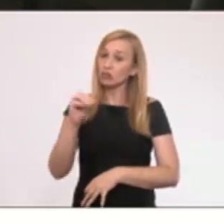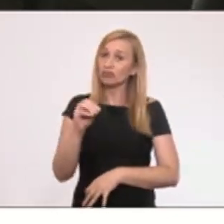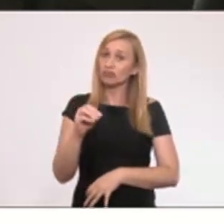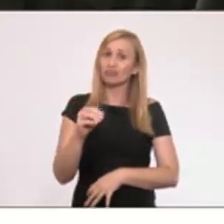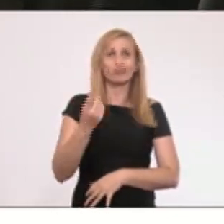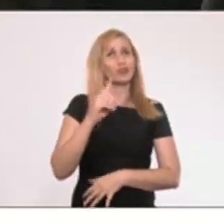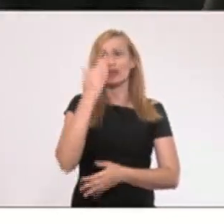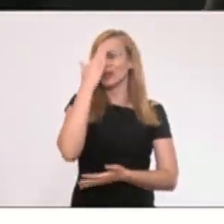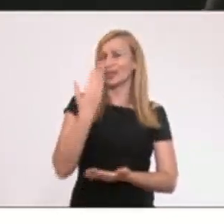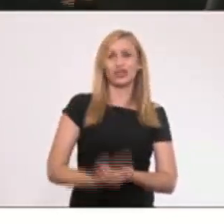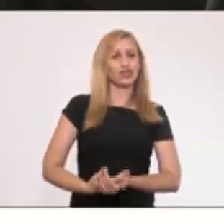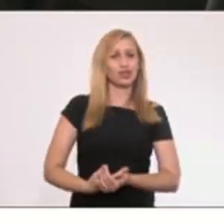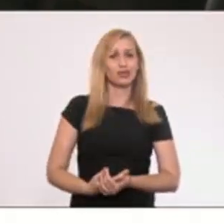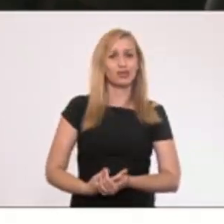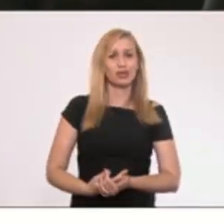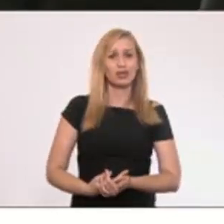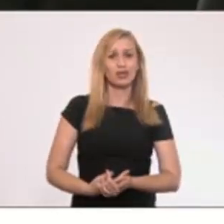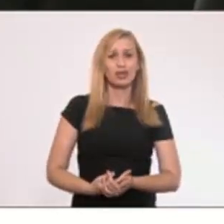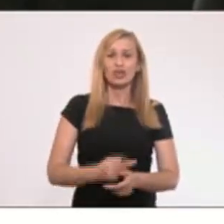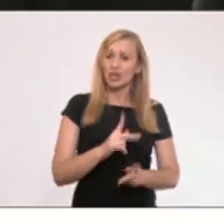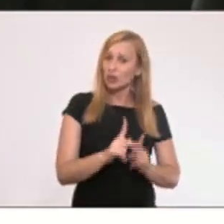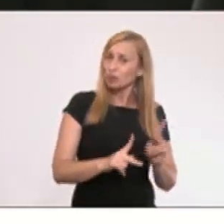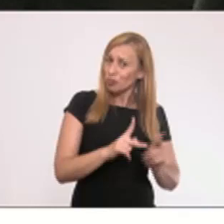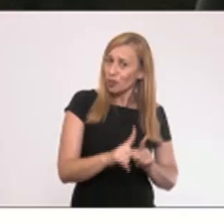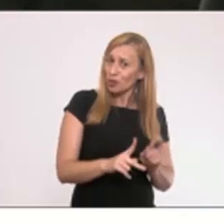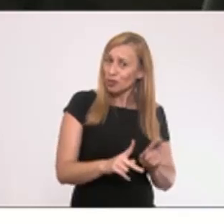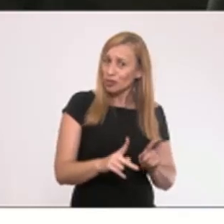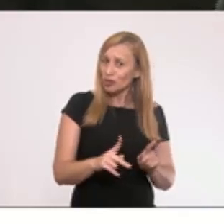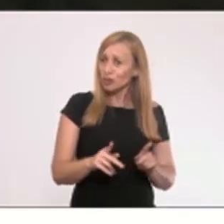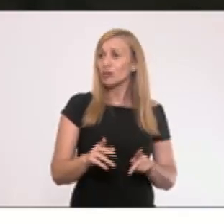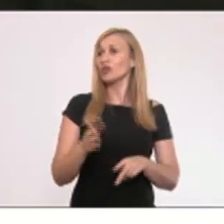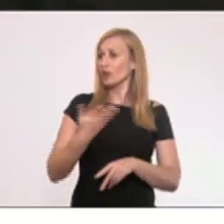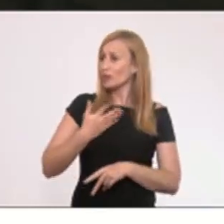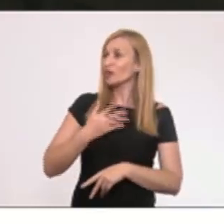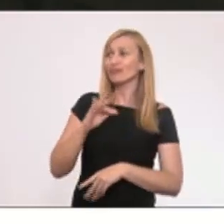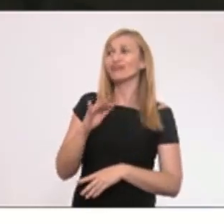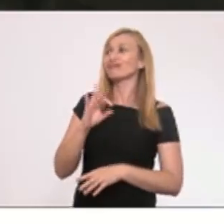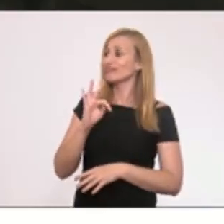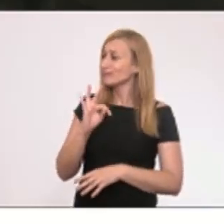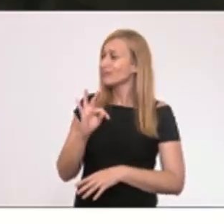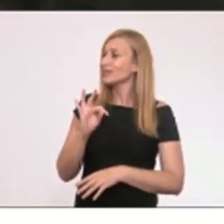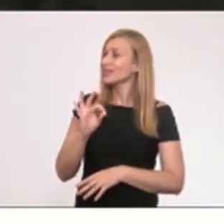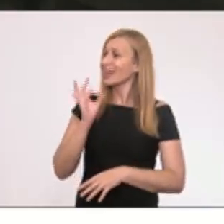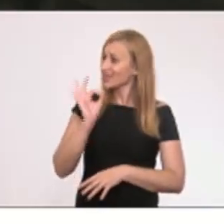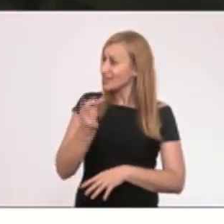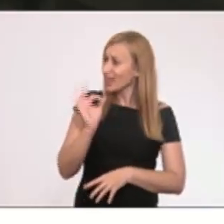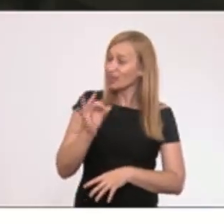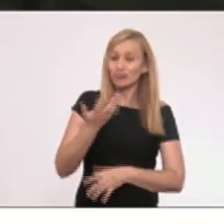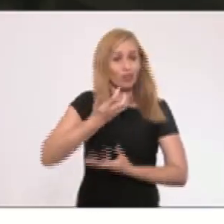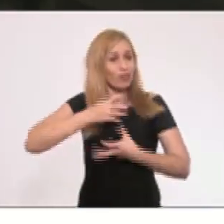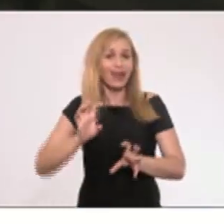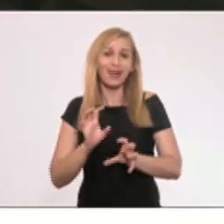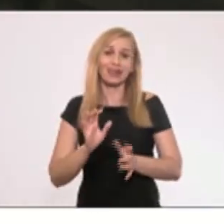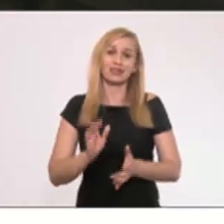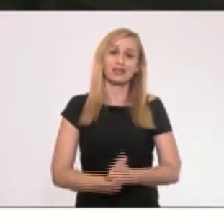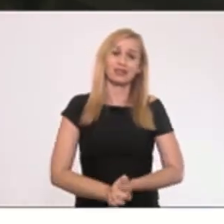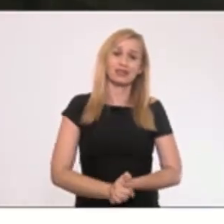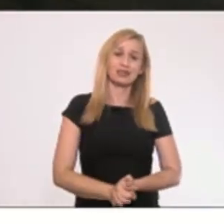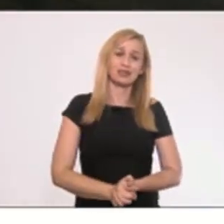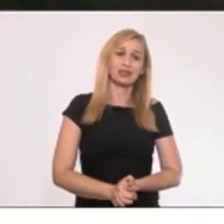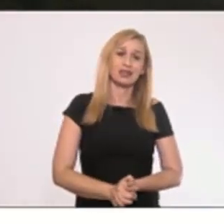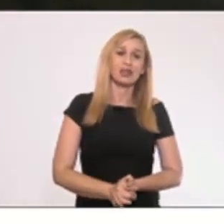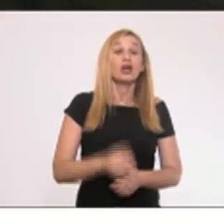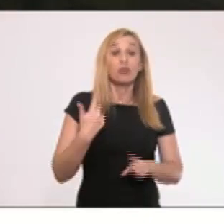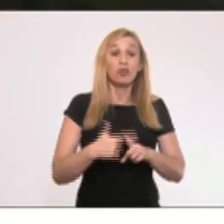Inacreditável. E a comunidade toda, e Vossa Excelência tem toda a razão, não quer isso.